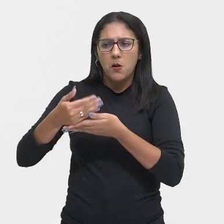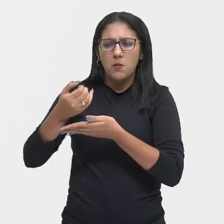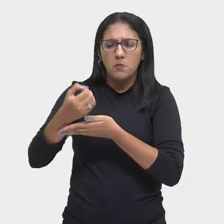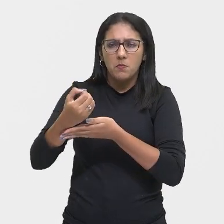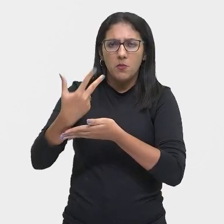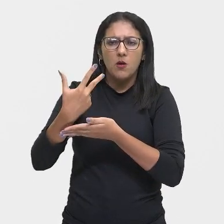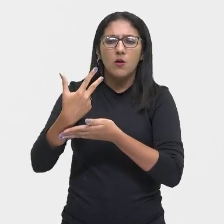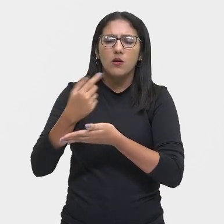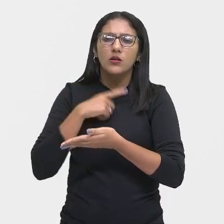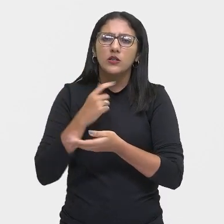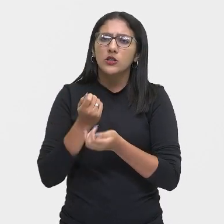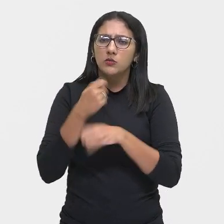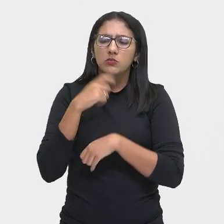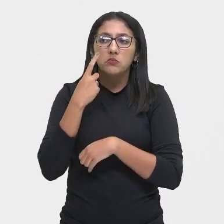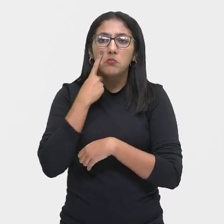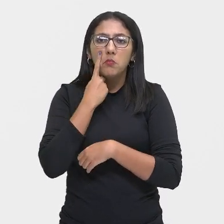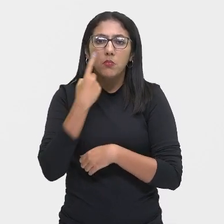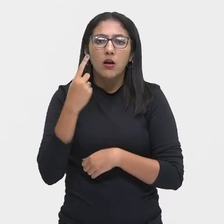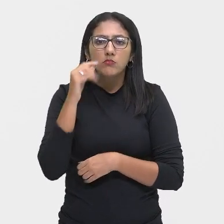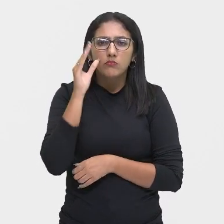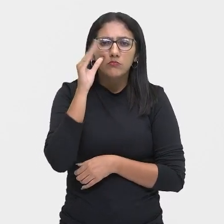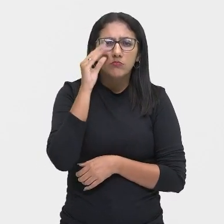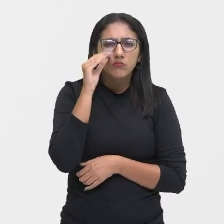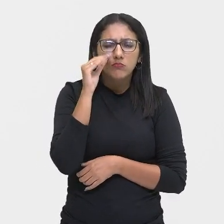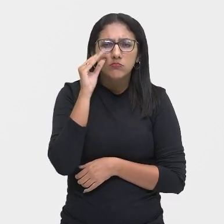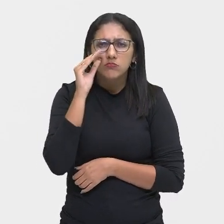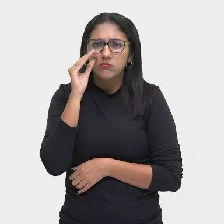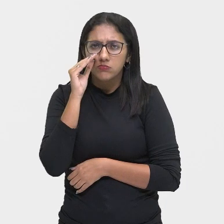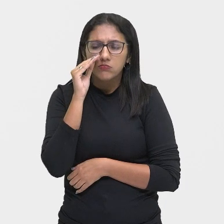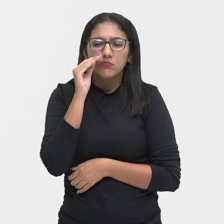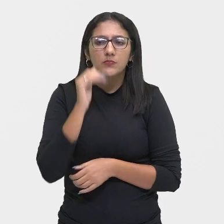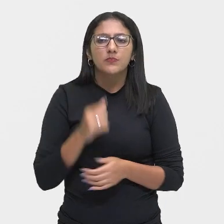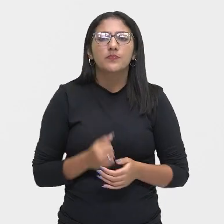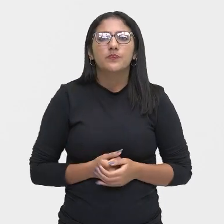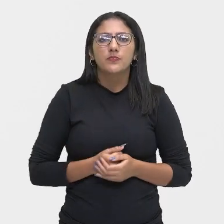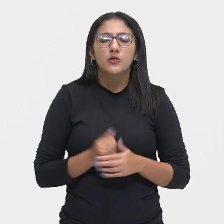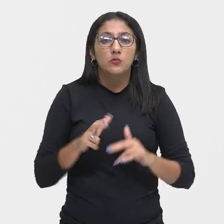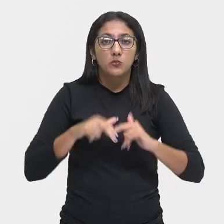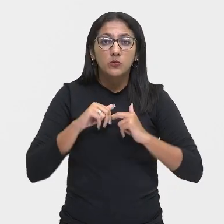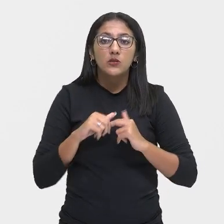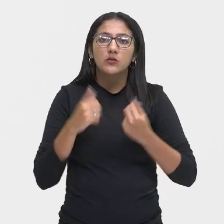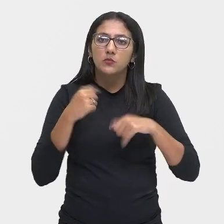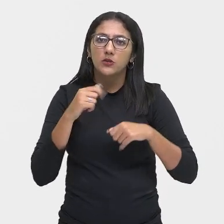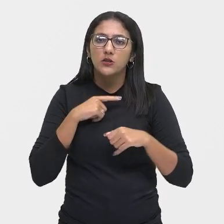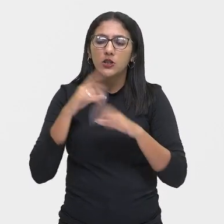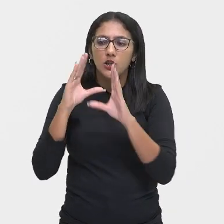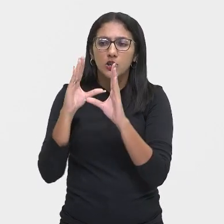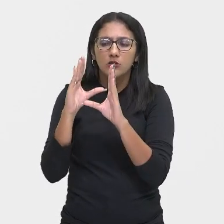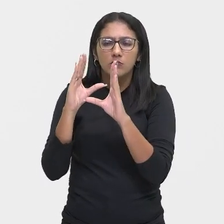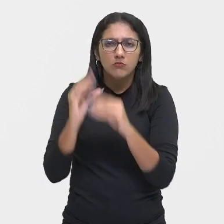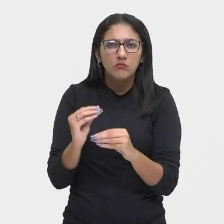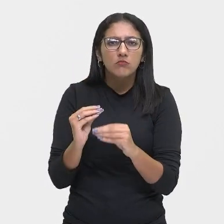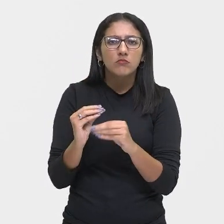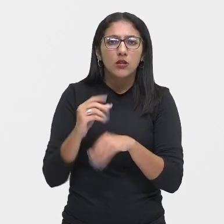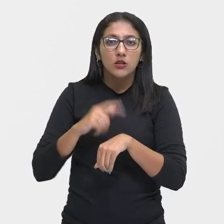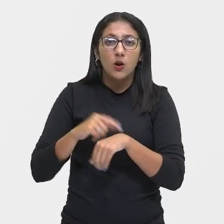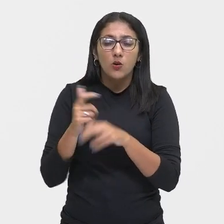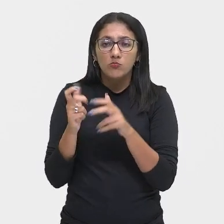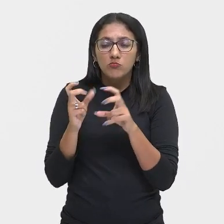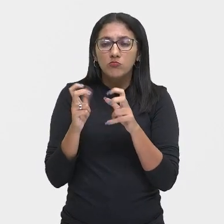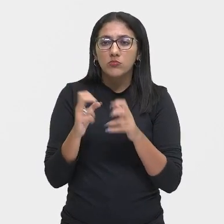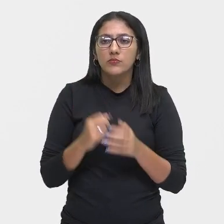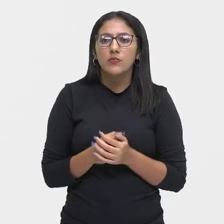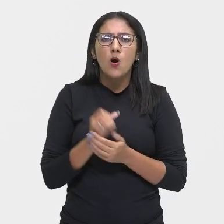utilizada como porta de entrada para a prática de crimes virtuais. Por isso, o ideal é desligá-la na hora de jogar online